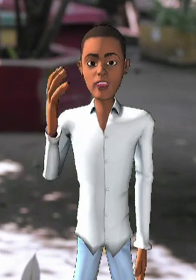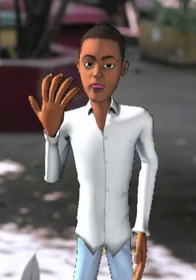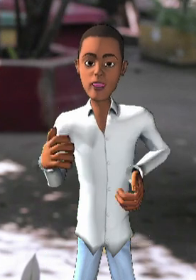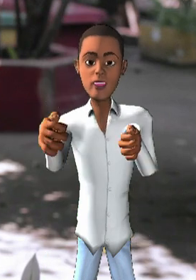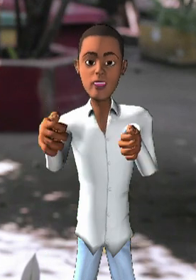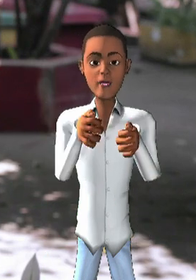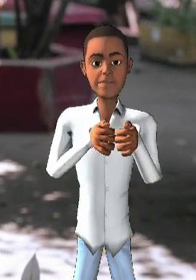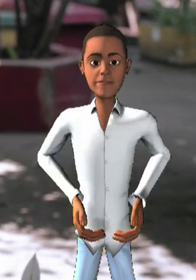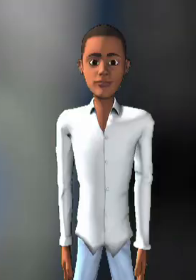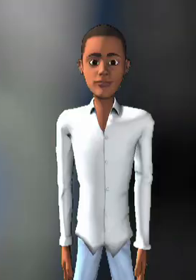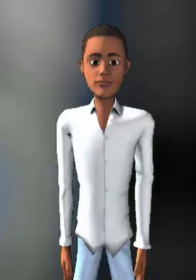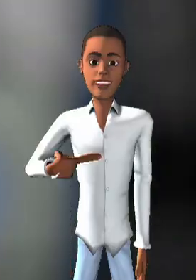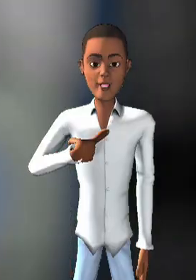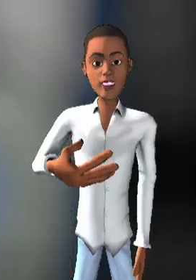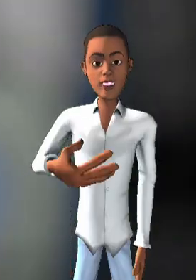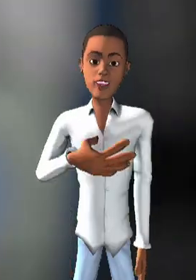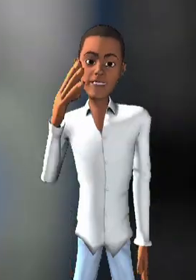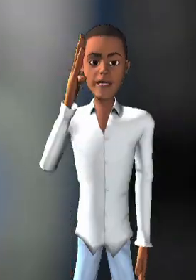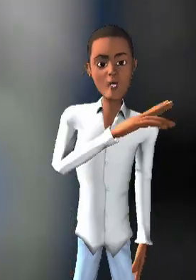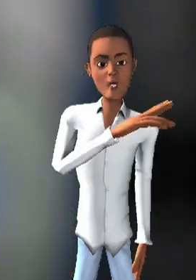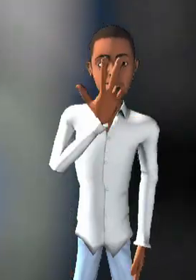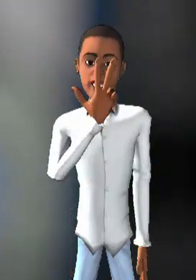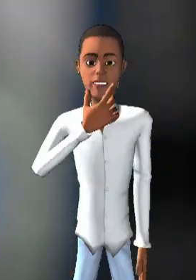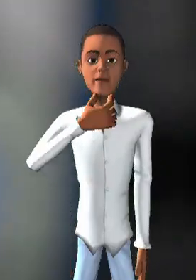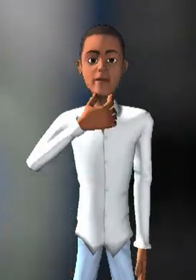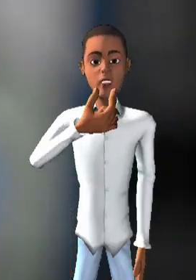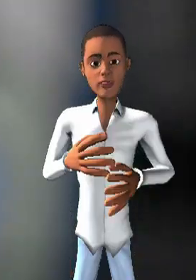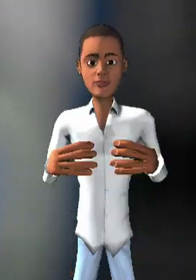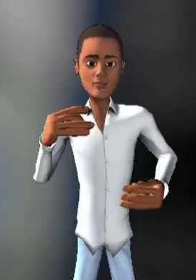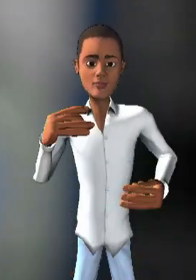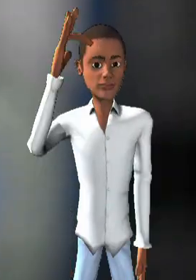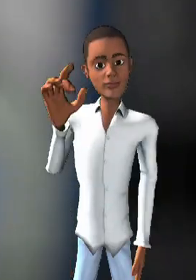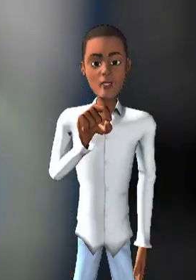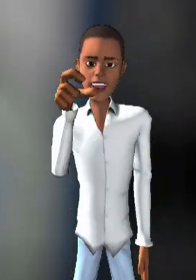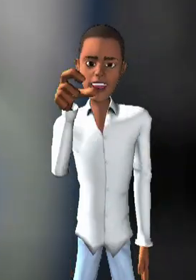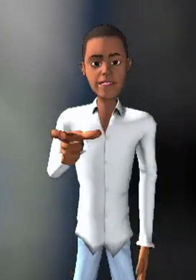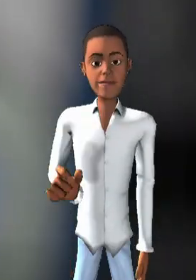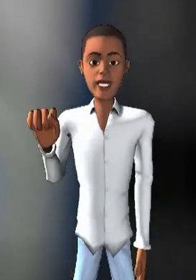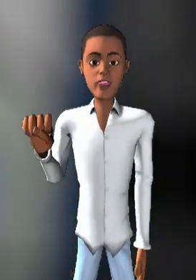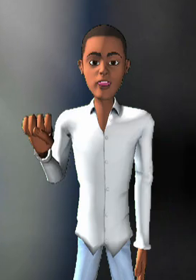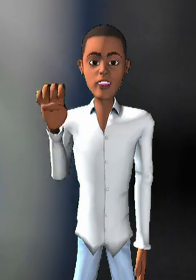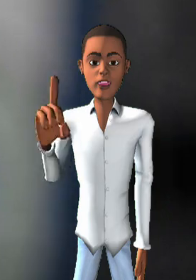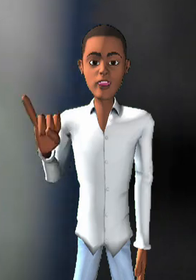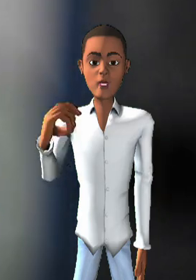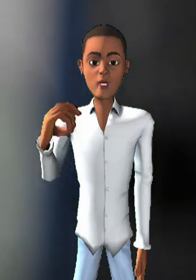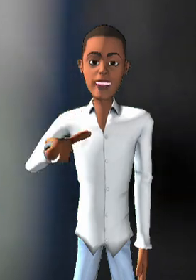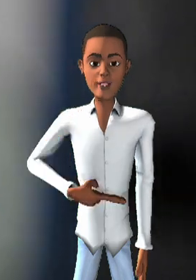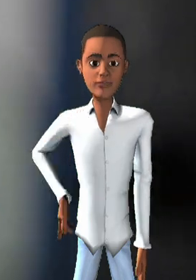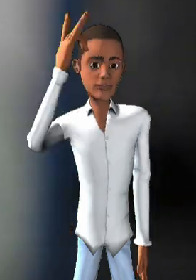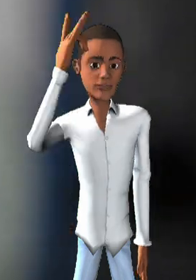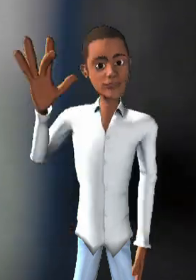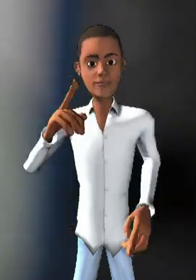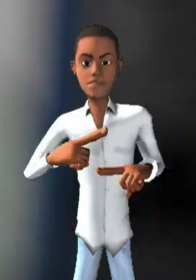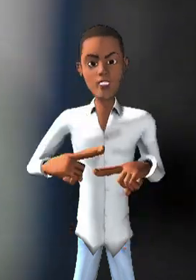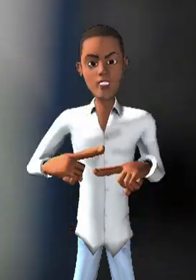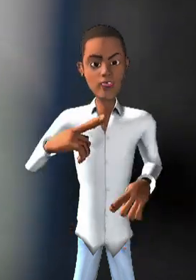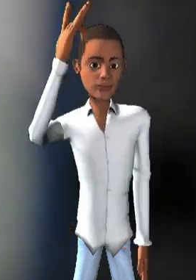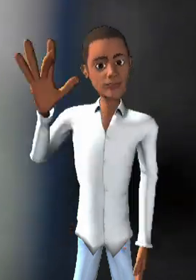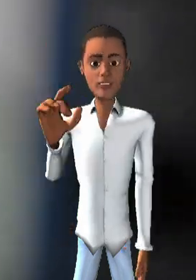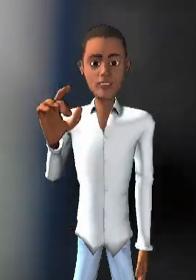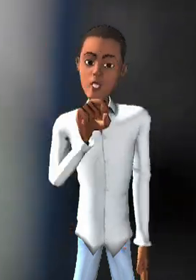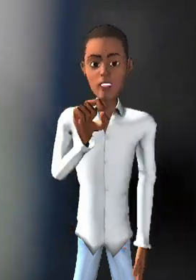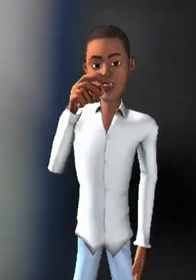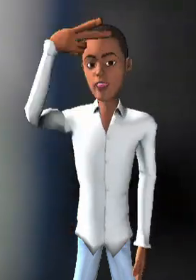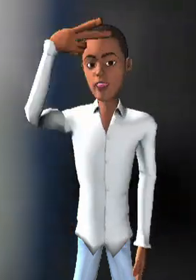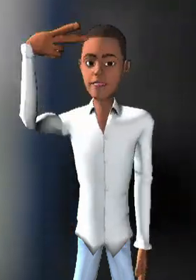tinha acontecido comigo. Eu fiquei indignada porque eu me senti sem voz na hora. Eu não sabia de quem tinha vindo o assédio, eu não sabia por quê,